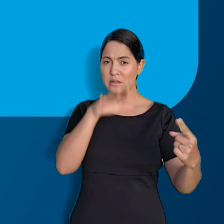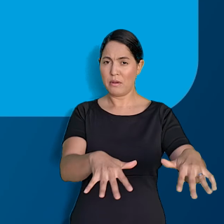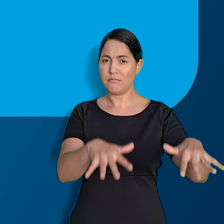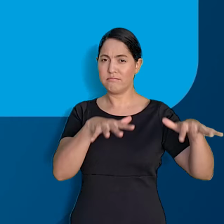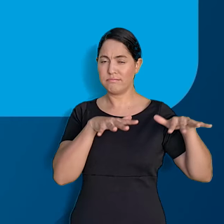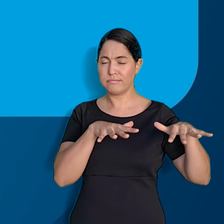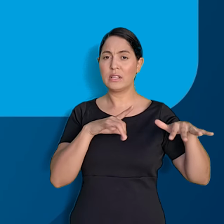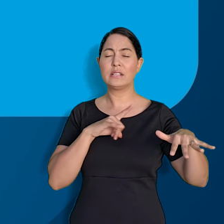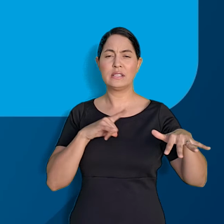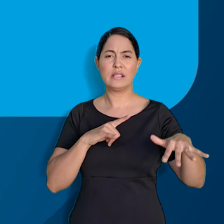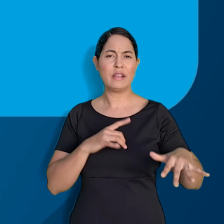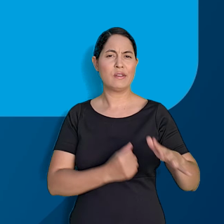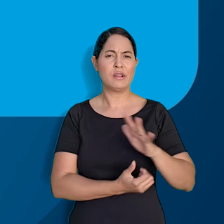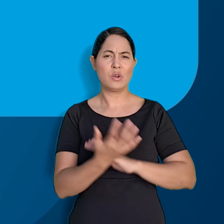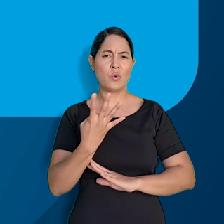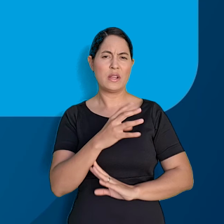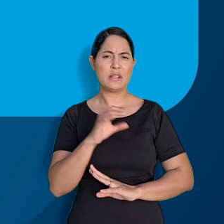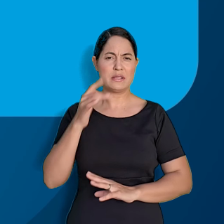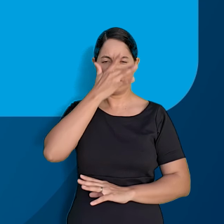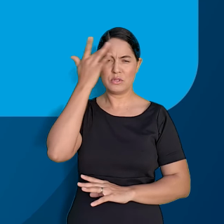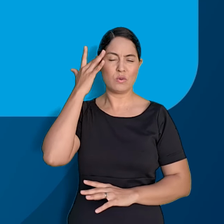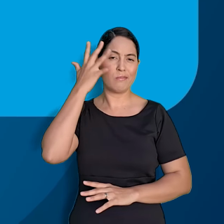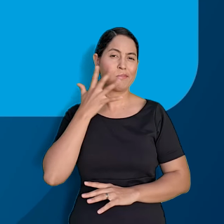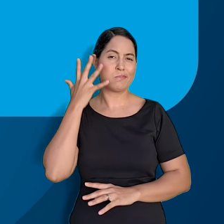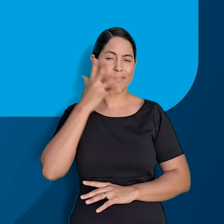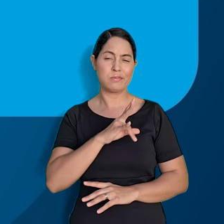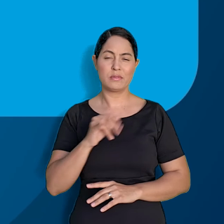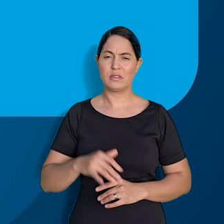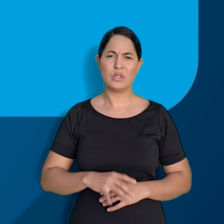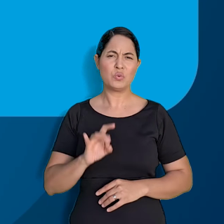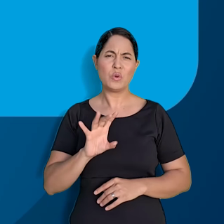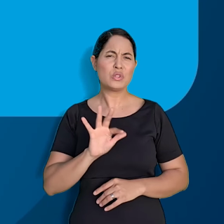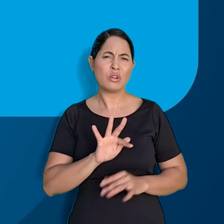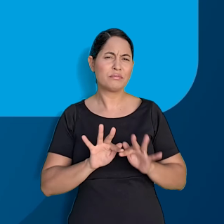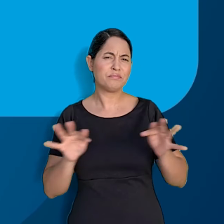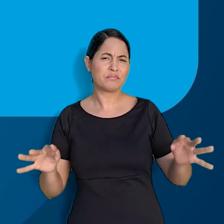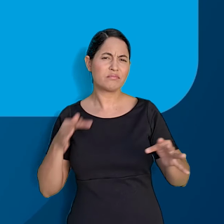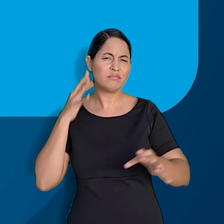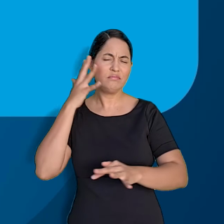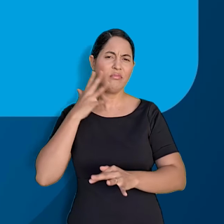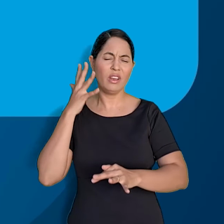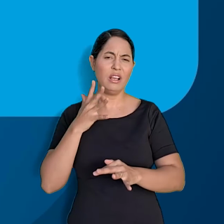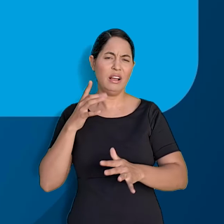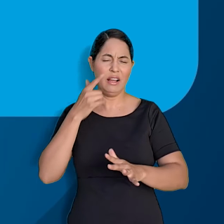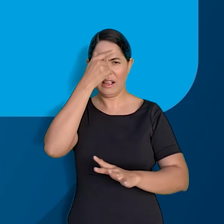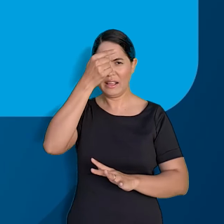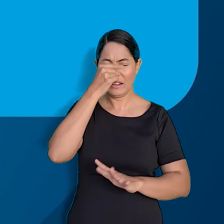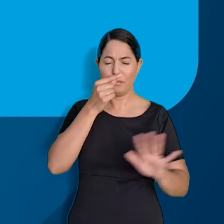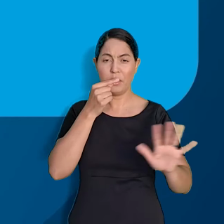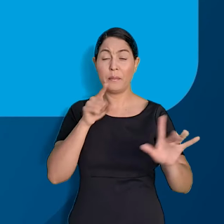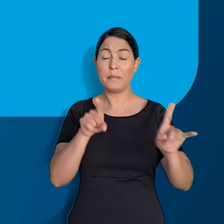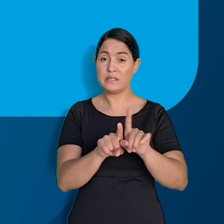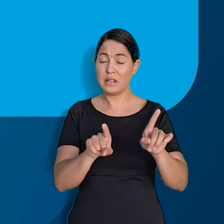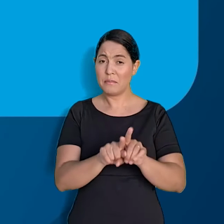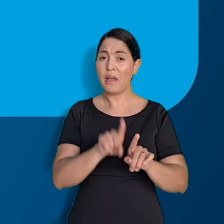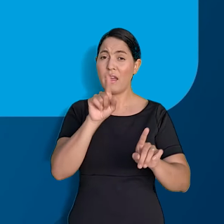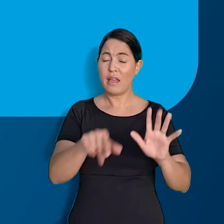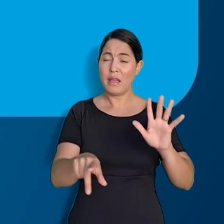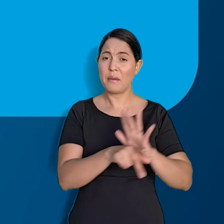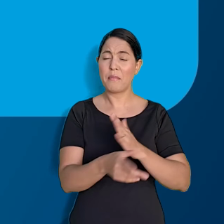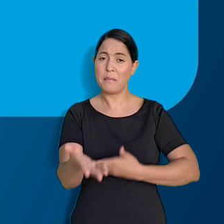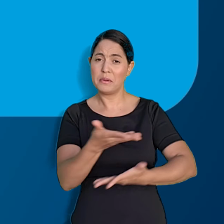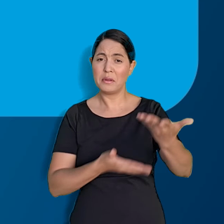palestrantes nacionais e internacionais. Mais do que um fórum acadêmico, uma plataforma estratégica de conexões, inovação